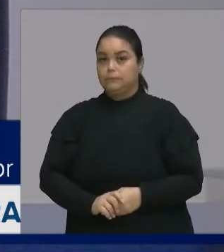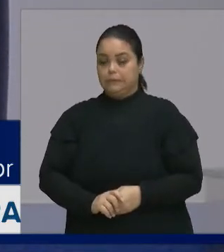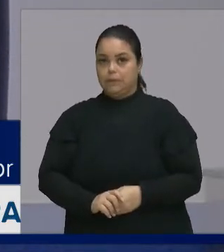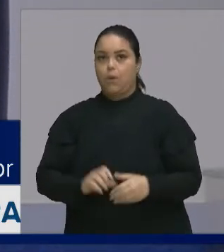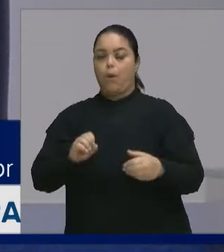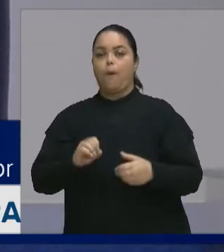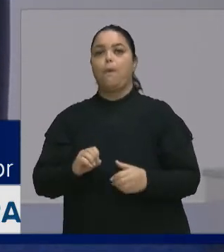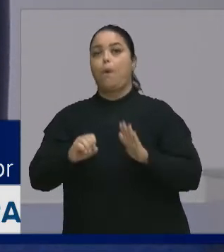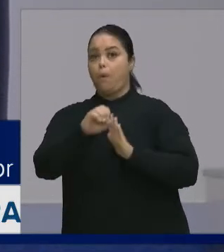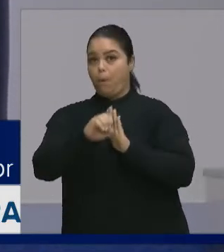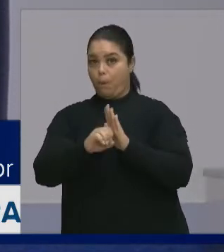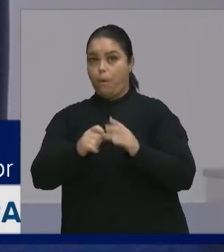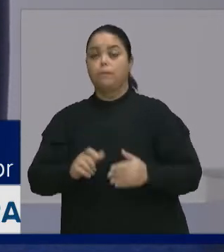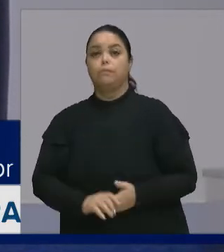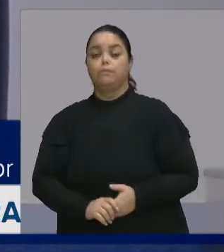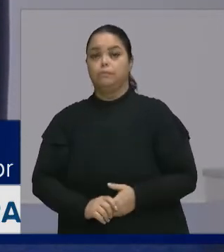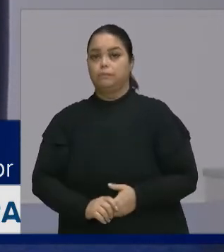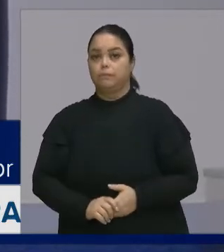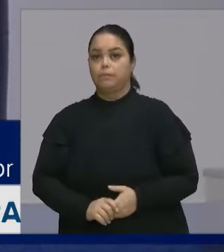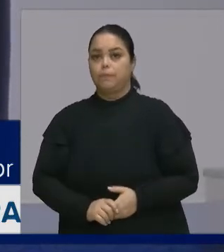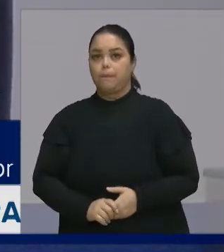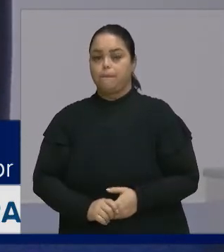ordinário.